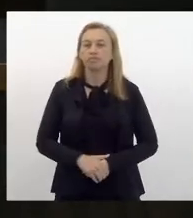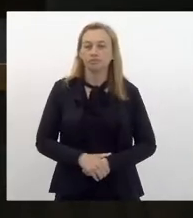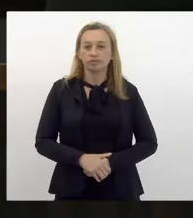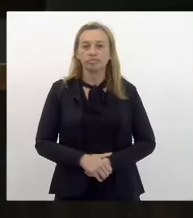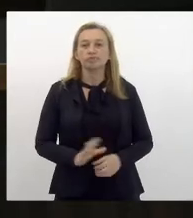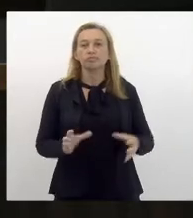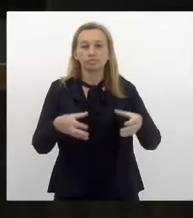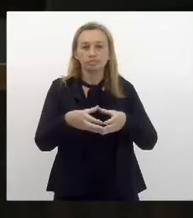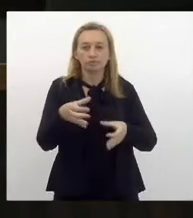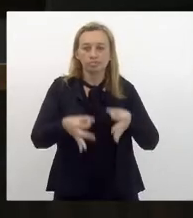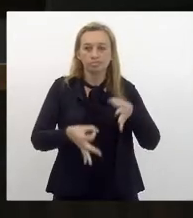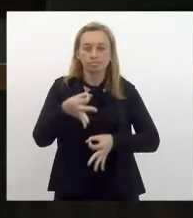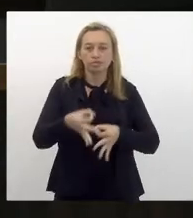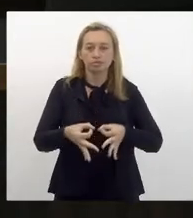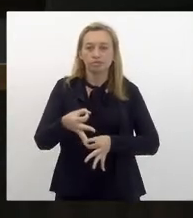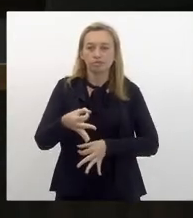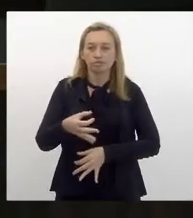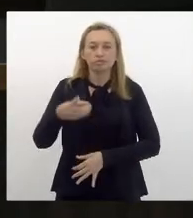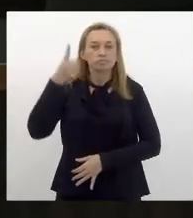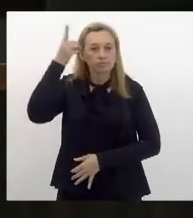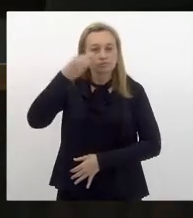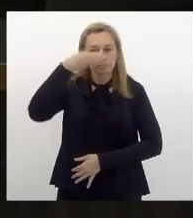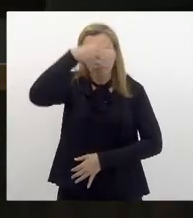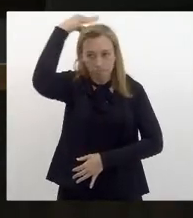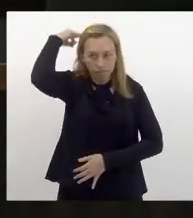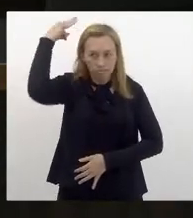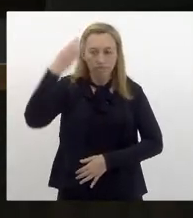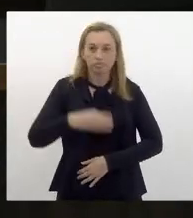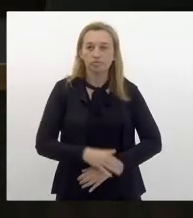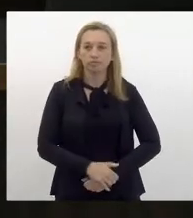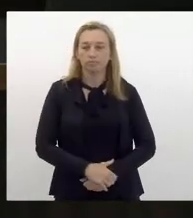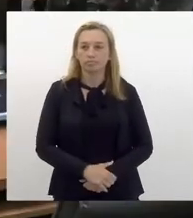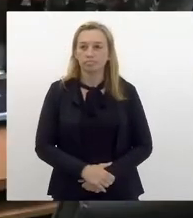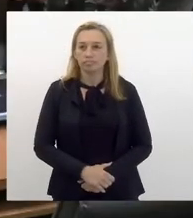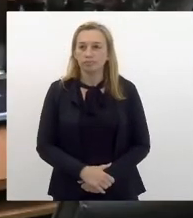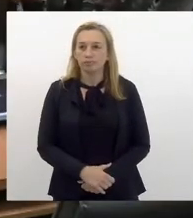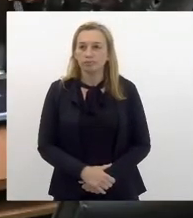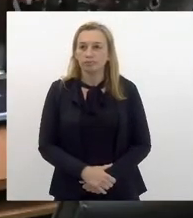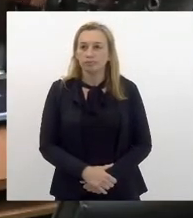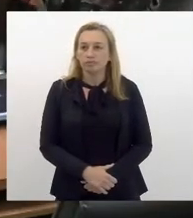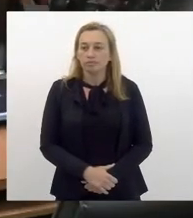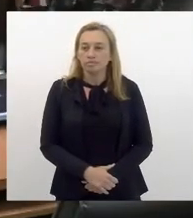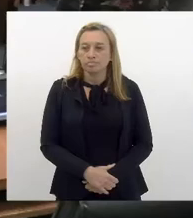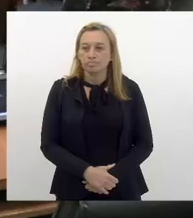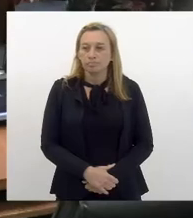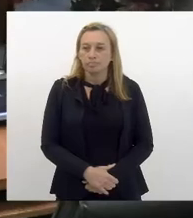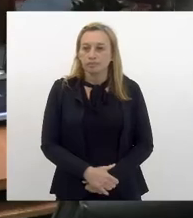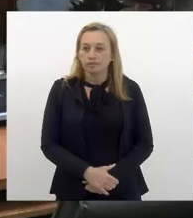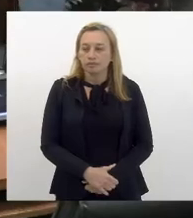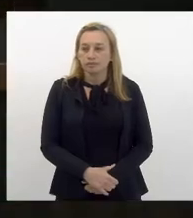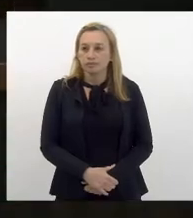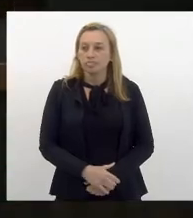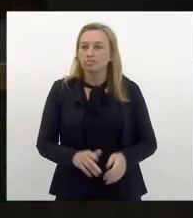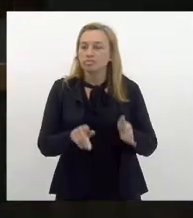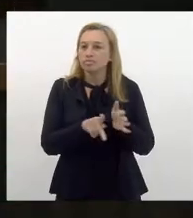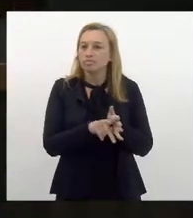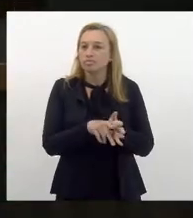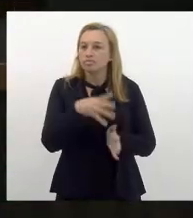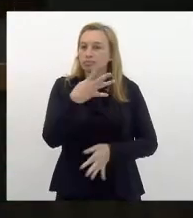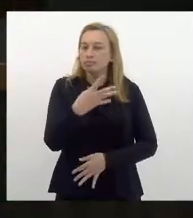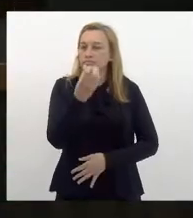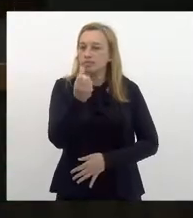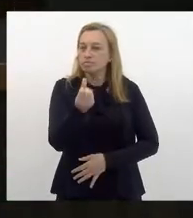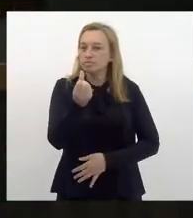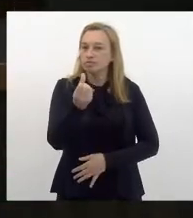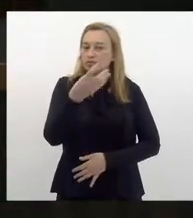emitir parecer pela comissão de Constituição de Justiça Deputado Márcio Pacheco e no projeto